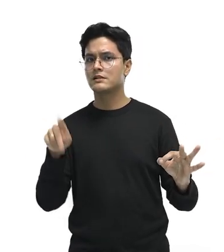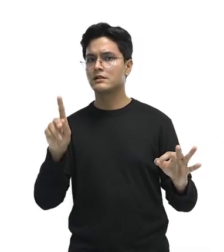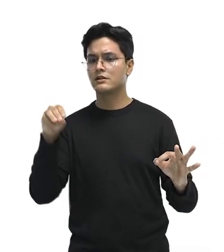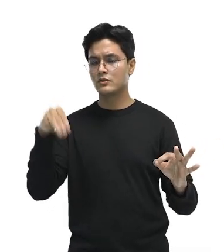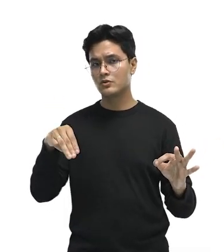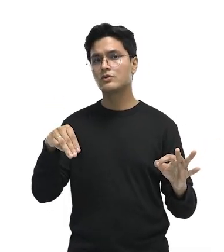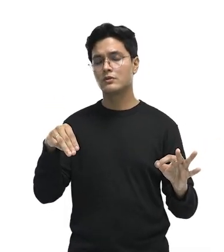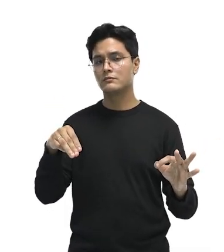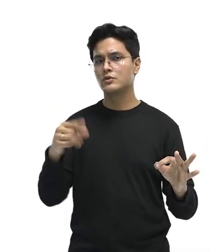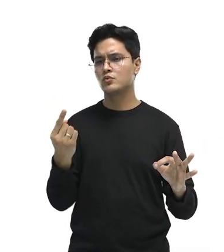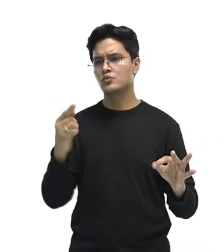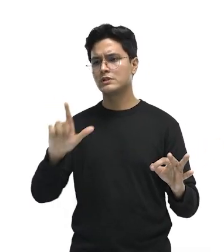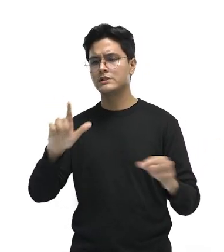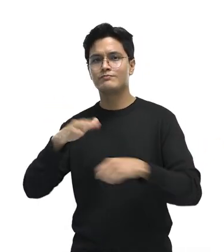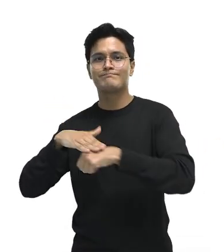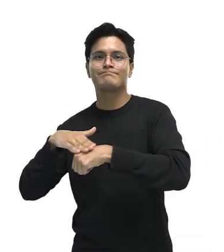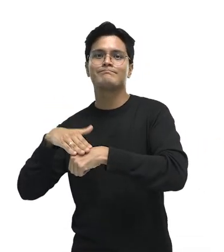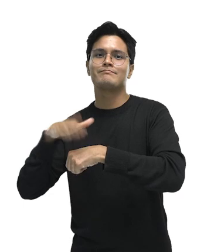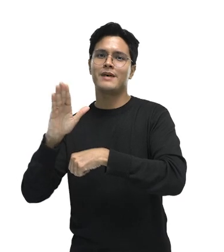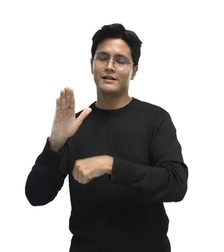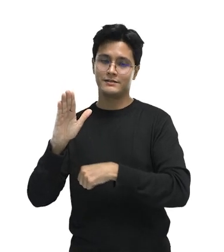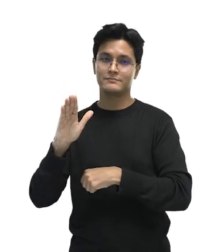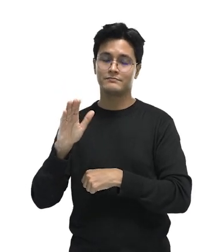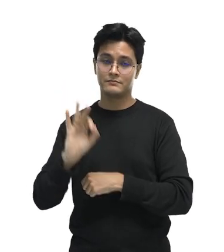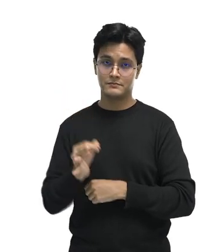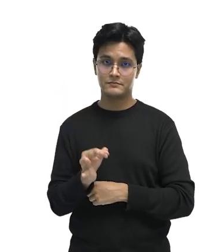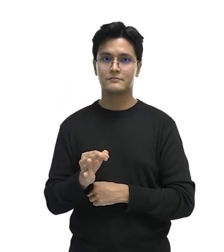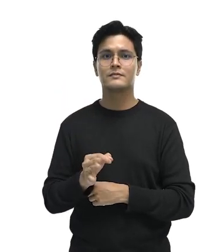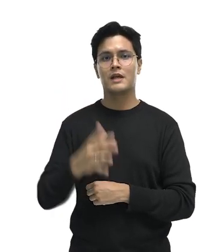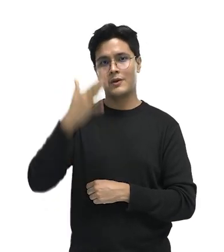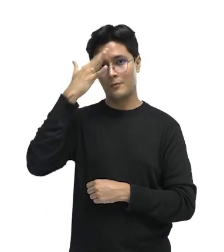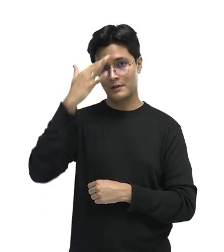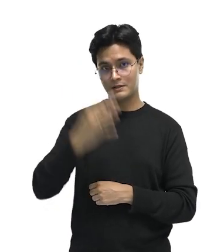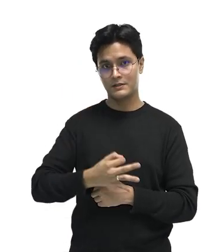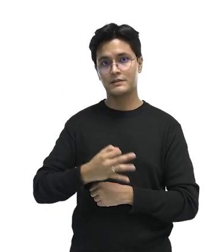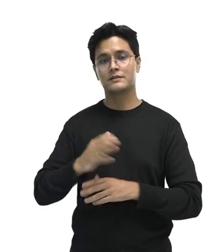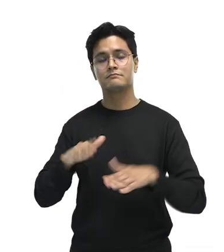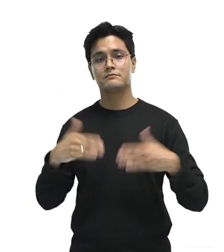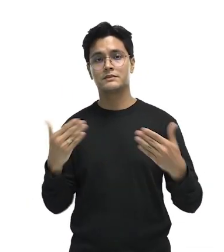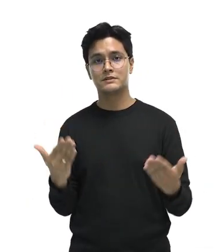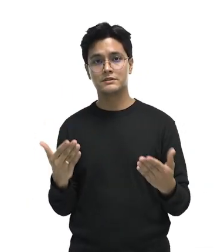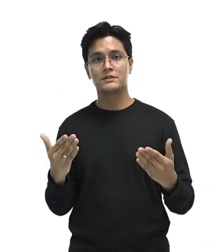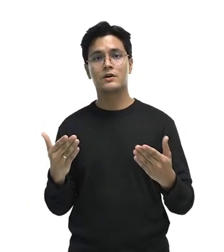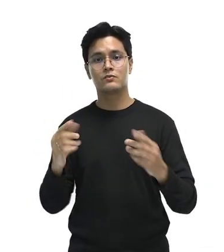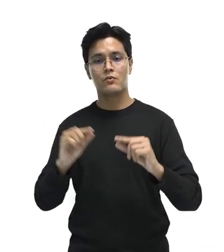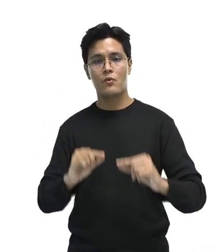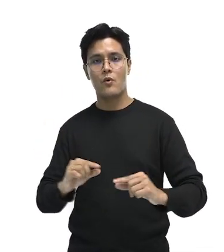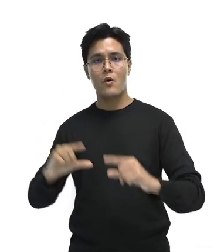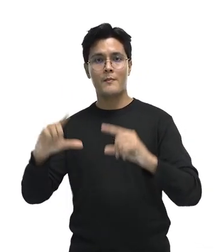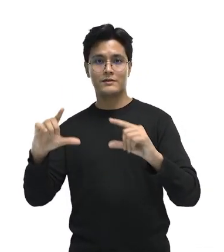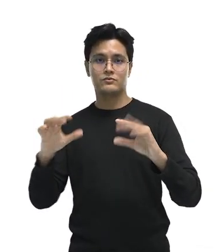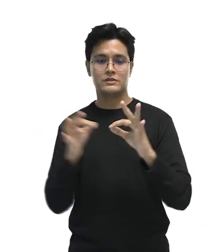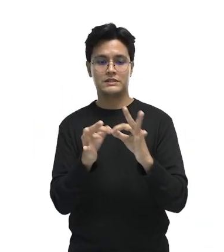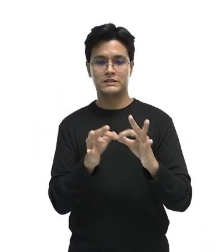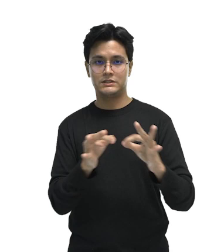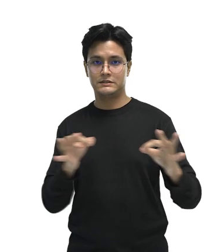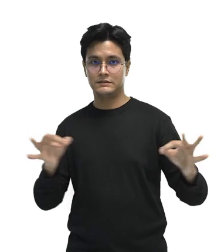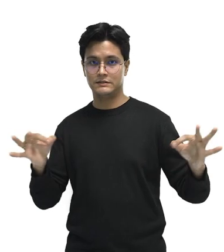mais que 1 litro de gasolina. Tudo bem? Compreendido? Então, aumentou a